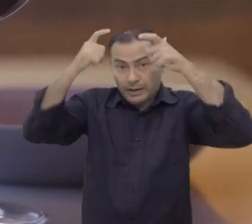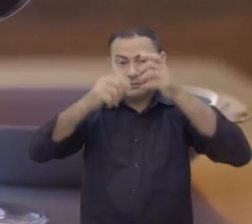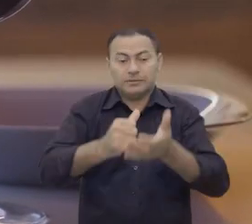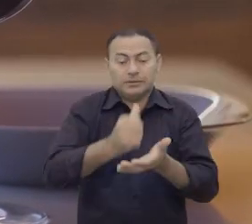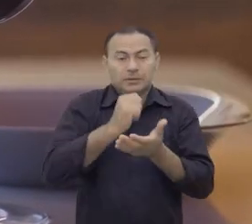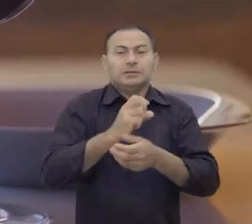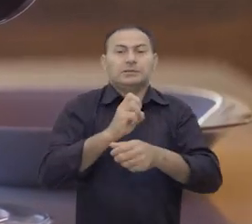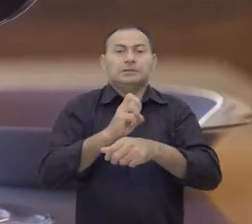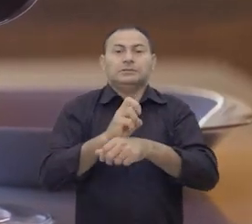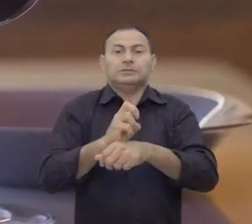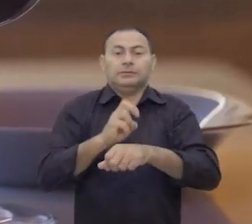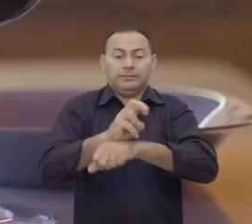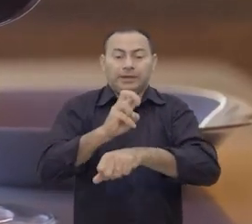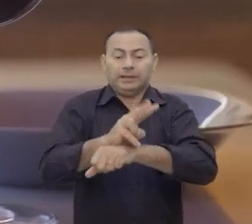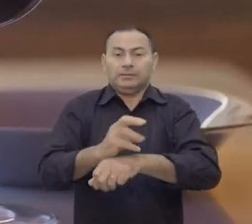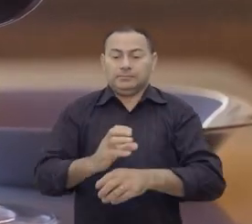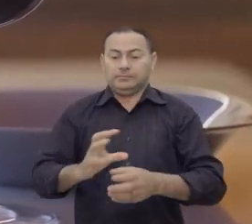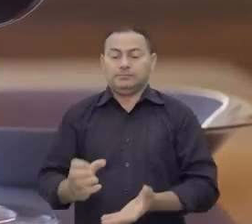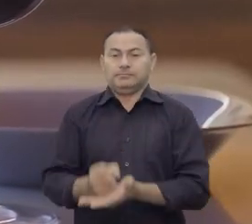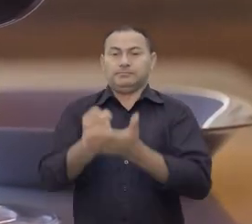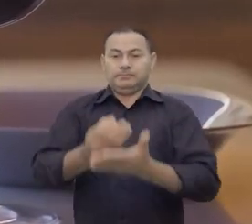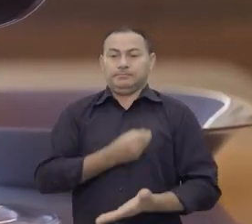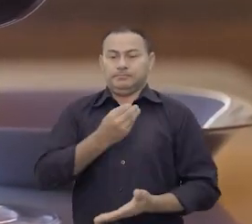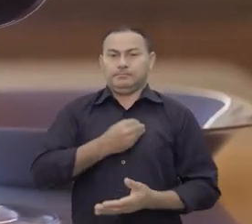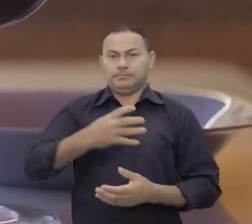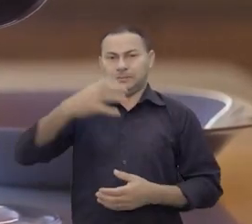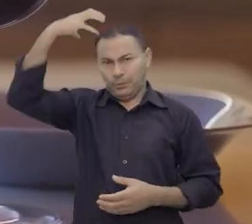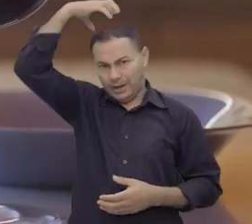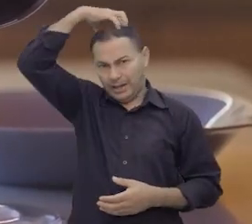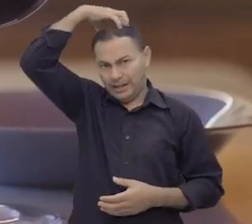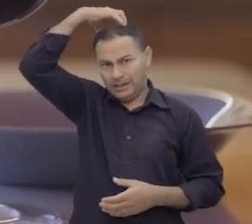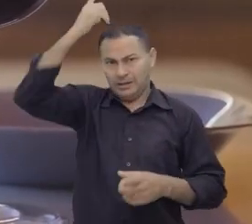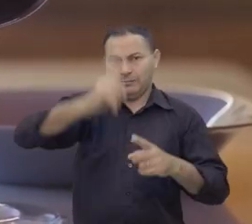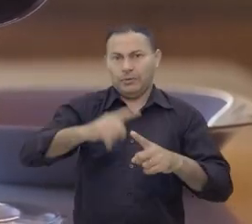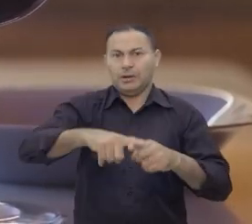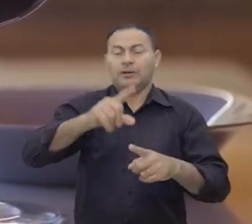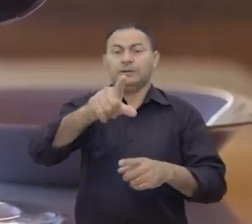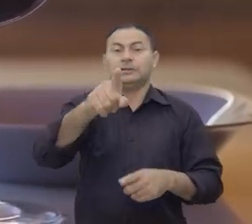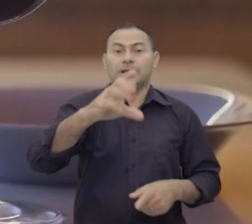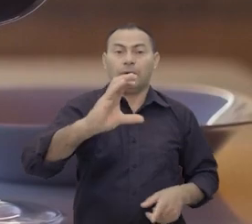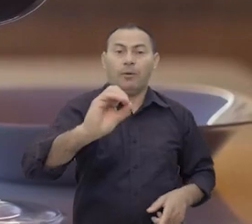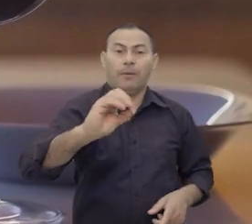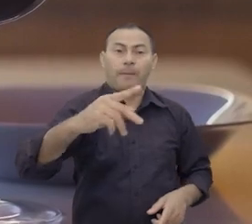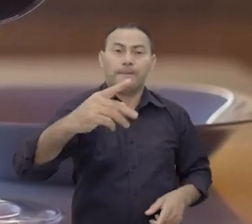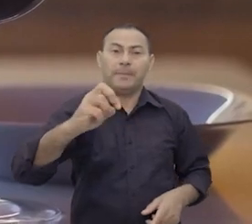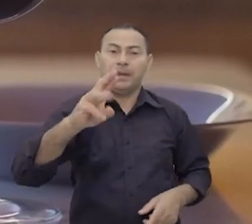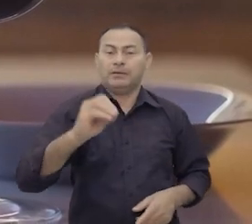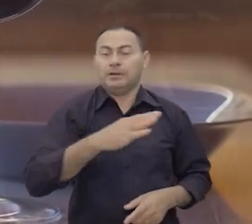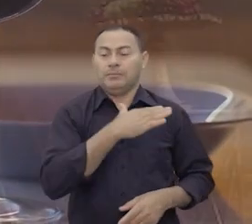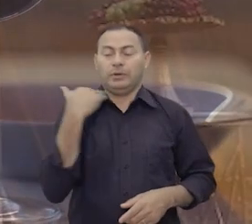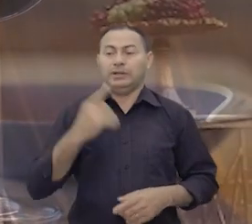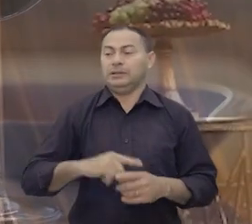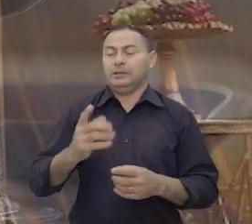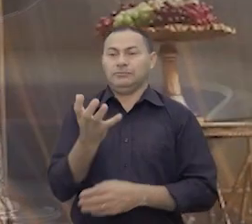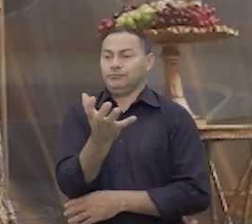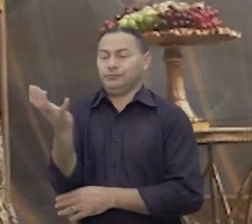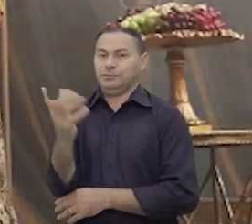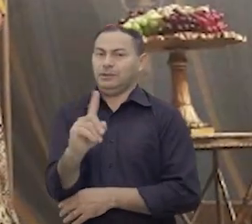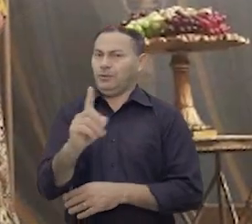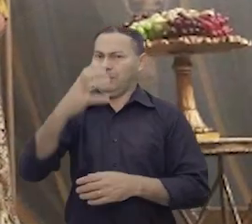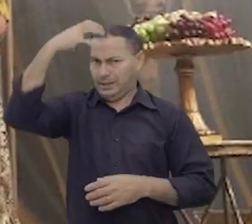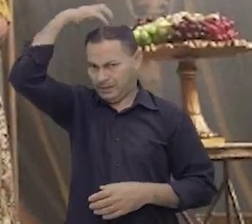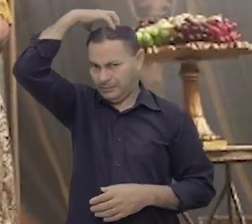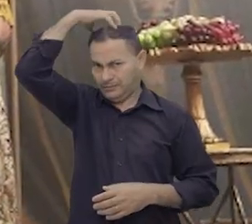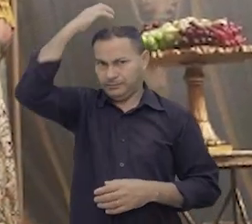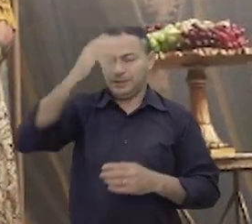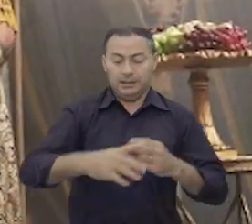você beberia o veneno e salvaria a vida do rei. Porque você, copeiro, é que morreria e não o rei. Como copeiro,